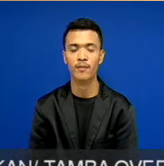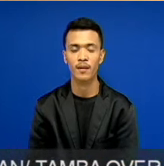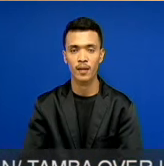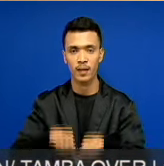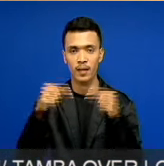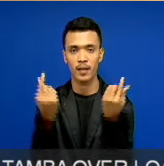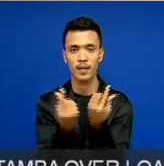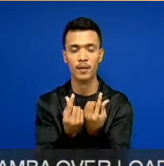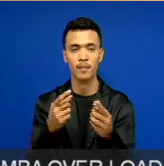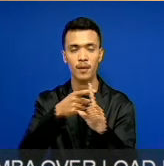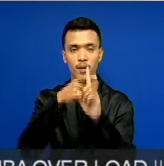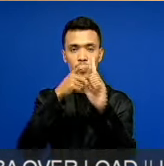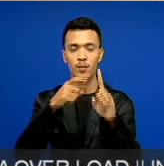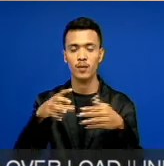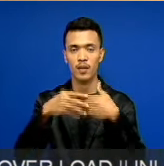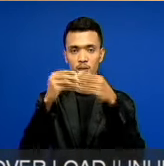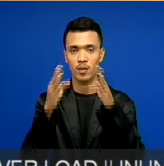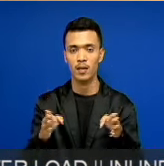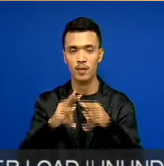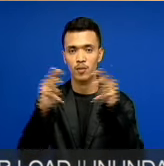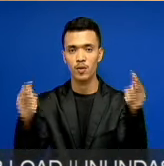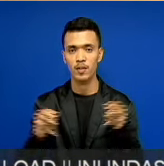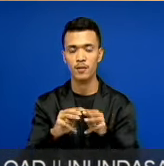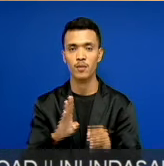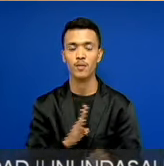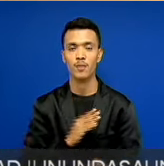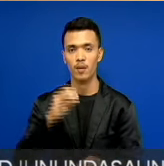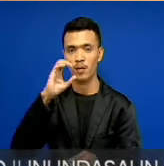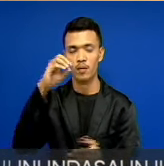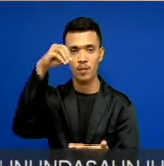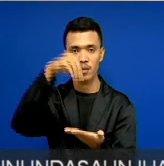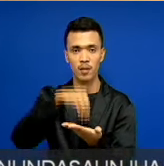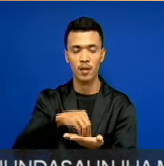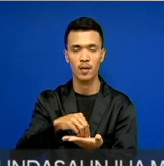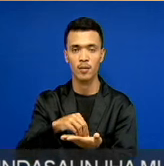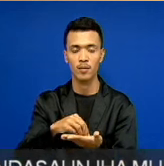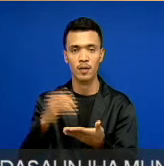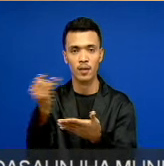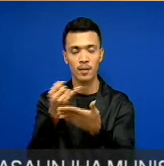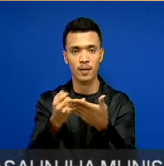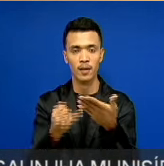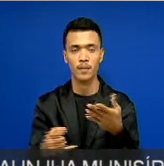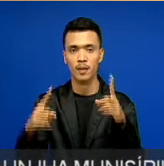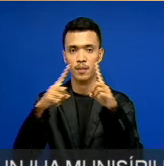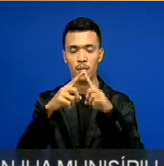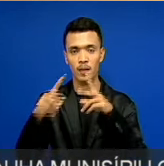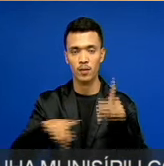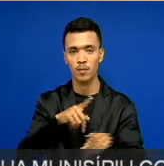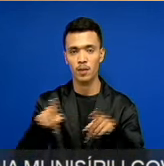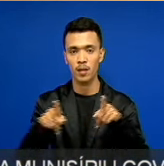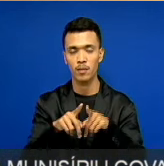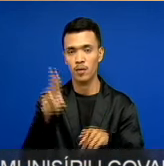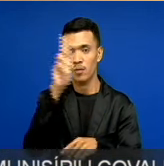Equipa conjunta li husi autoridade municipal Paucau tau ona sinal ba comunidade nebe ocupa espaço público e a Vila